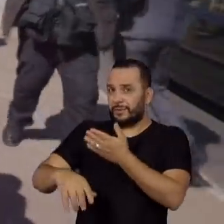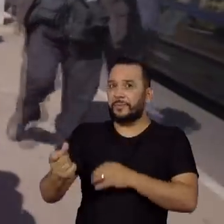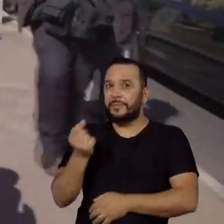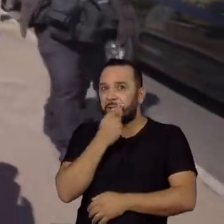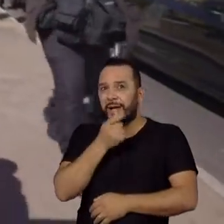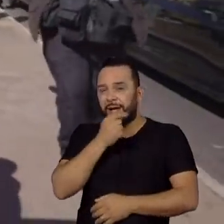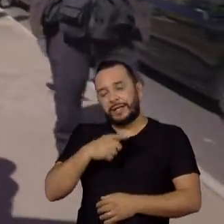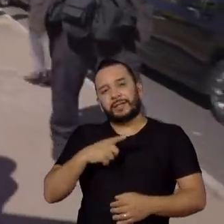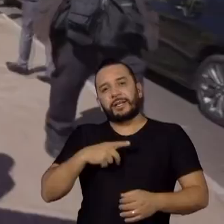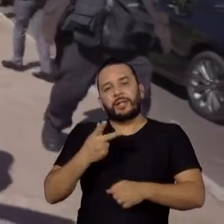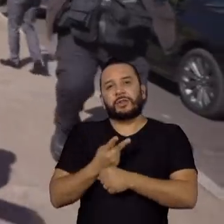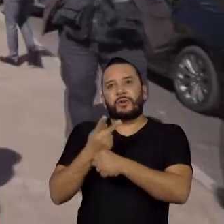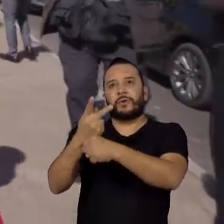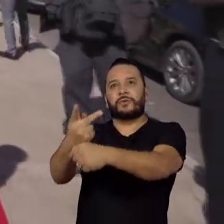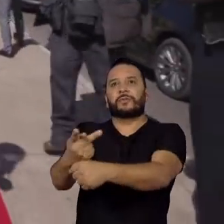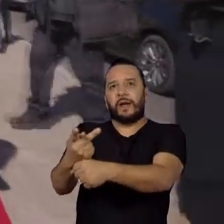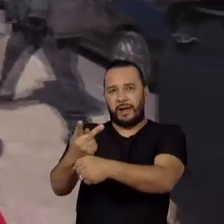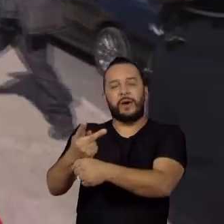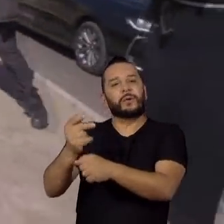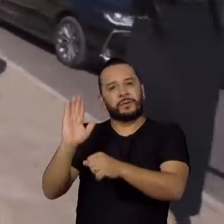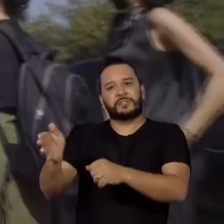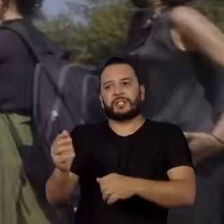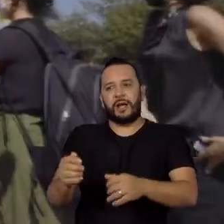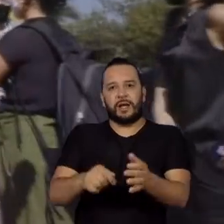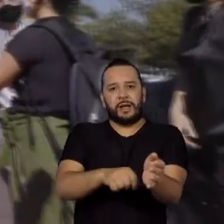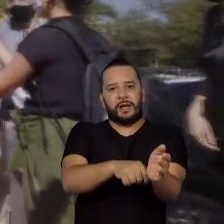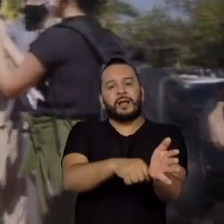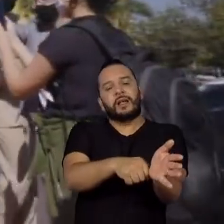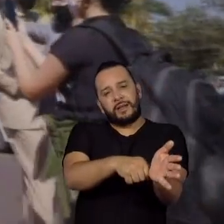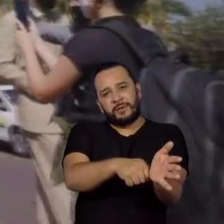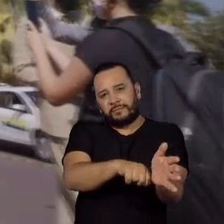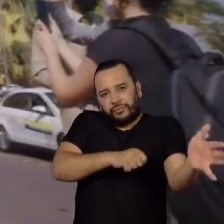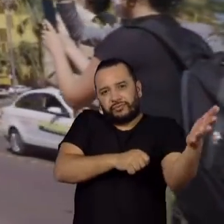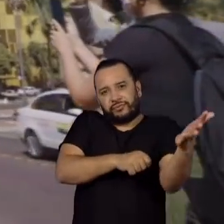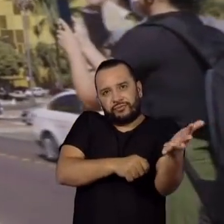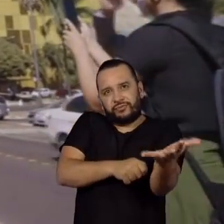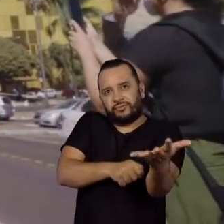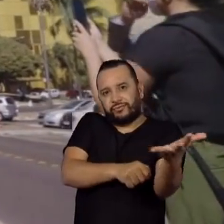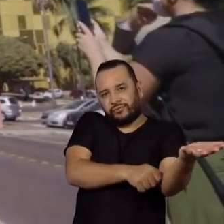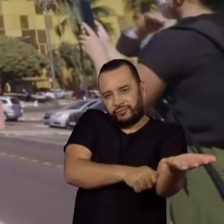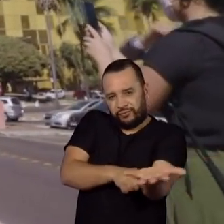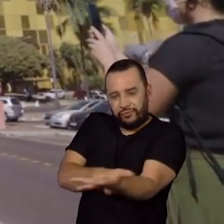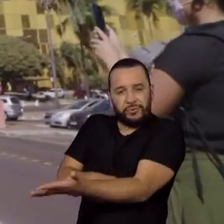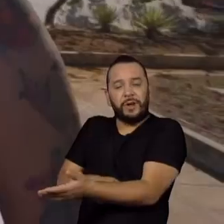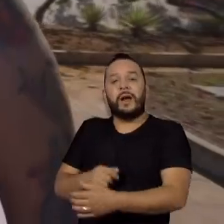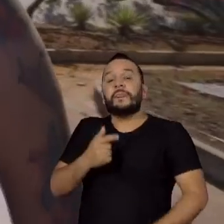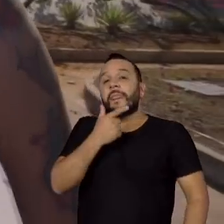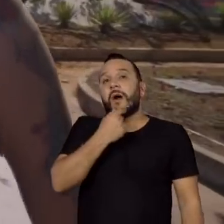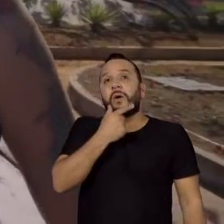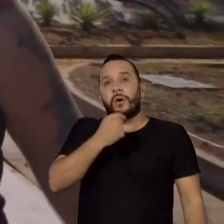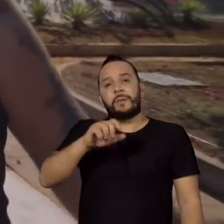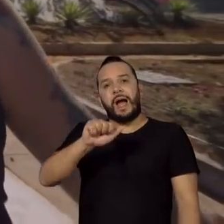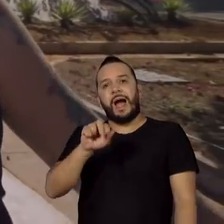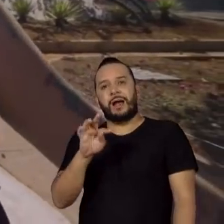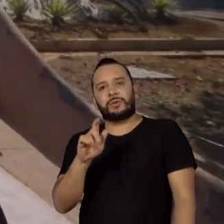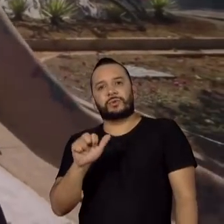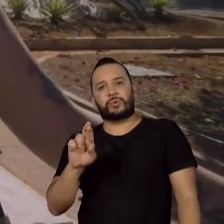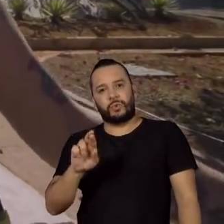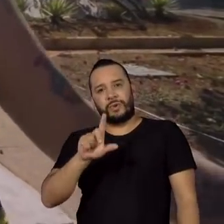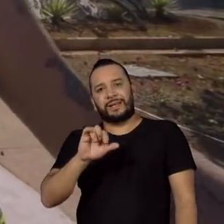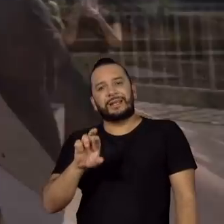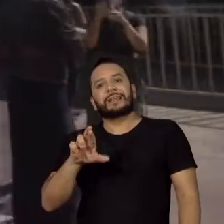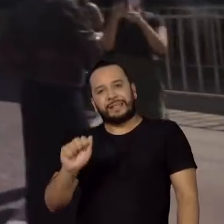do troféu Motosserra de Ouro 2021 a Arthur Lira, presidente da Câmara dos Deputados.